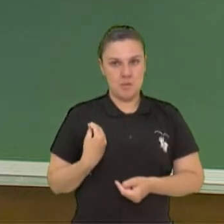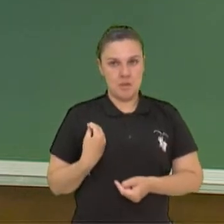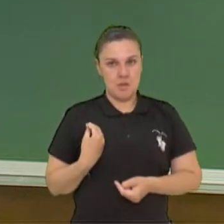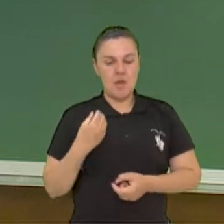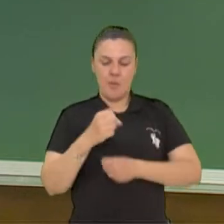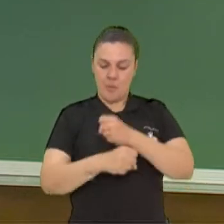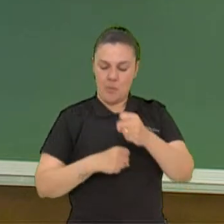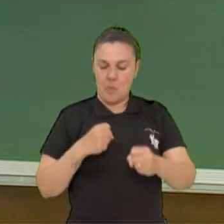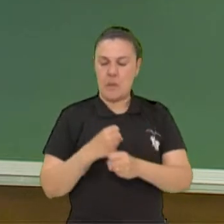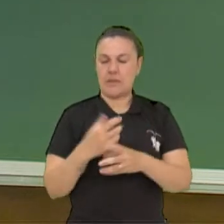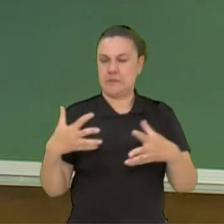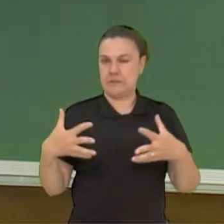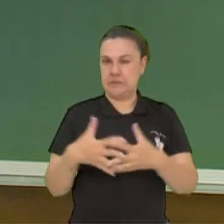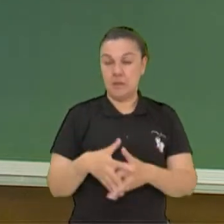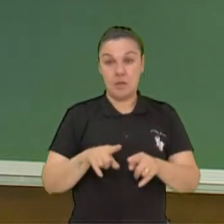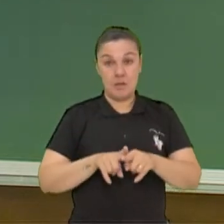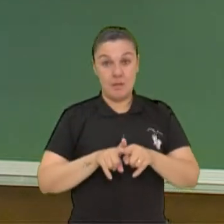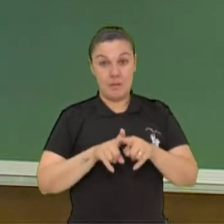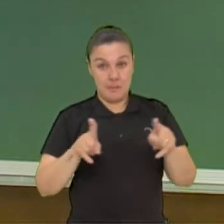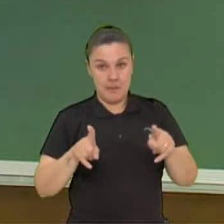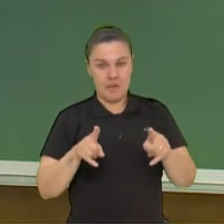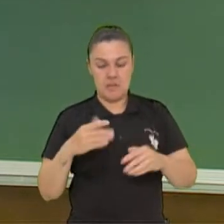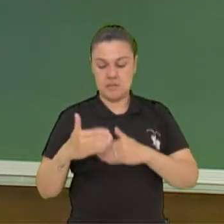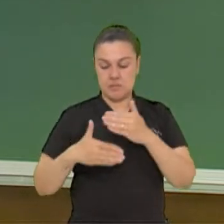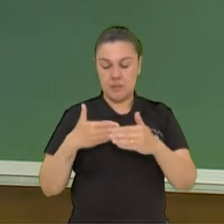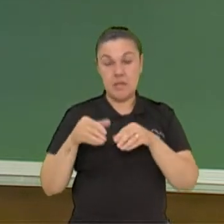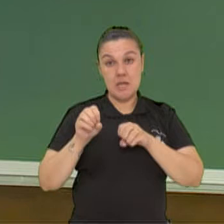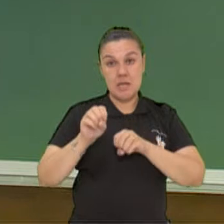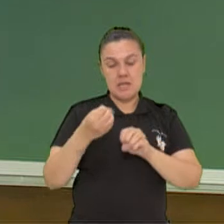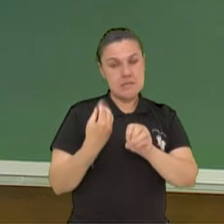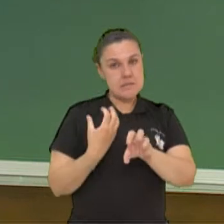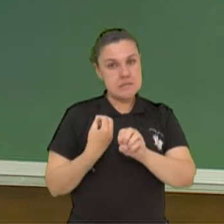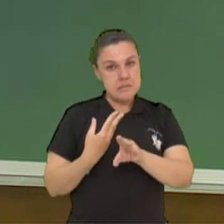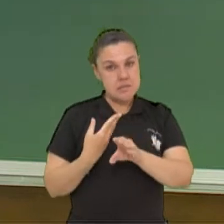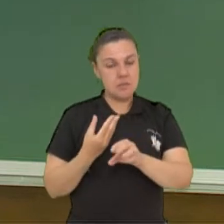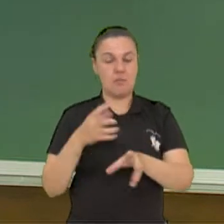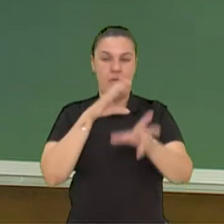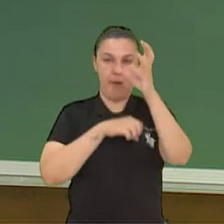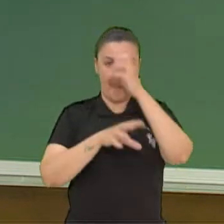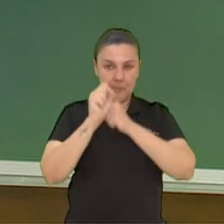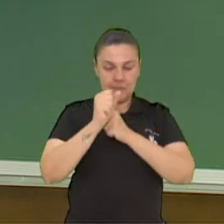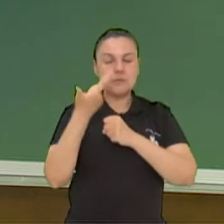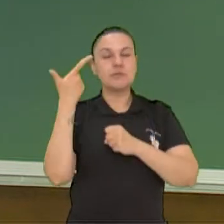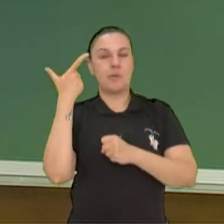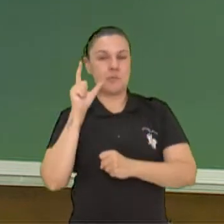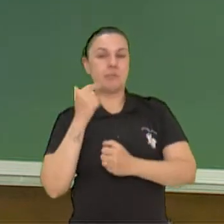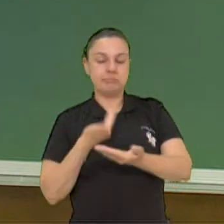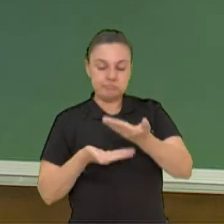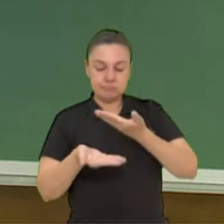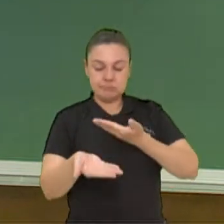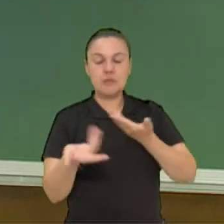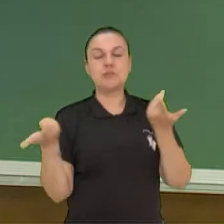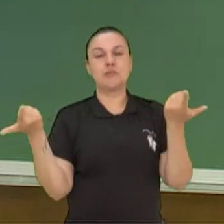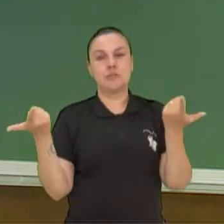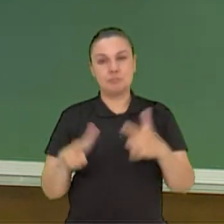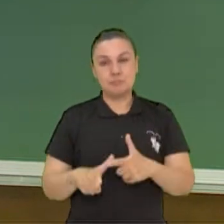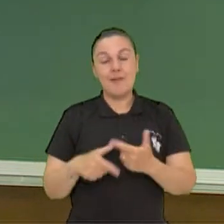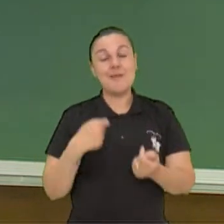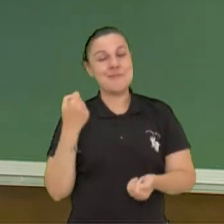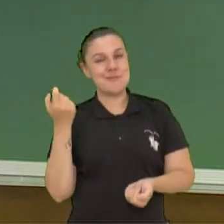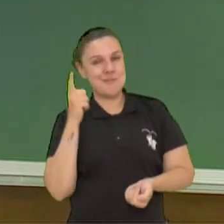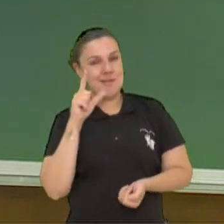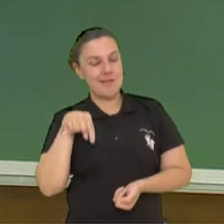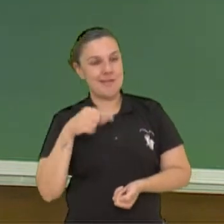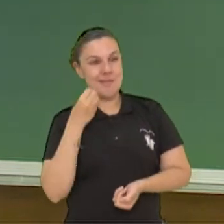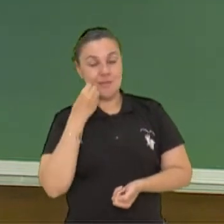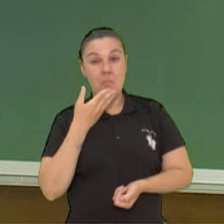pouquinho diferente, mas o processo de ensino-aprendizagem nós conseguimos uma alternativa boa. Faça a sua parte. Aqui a gente vai tentar fazer